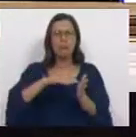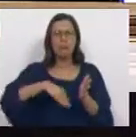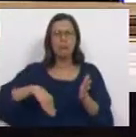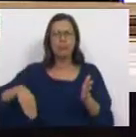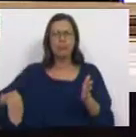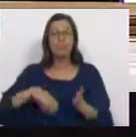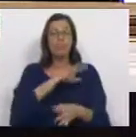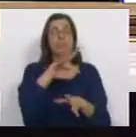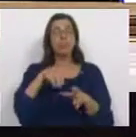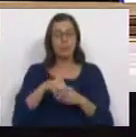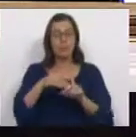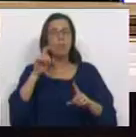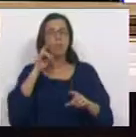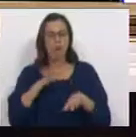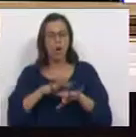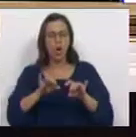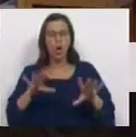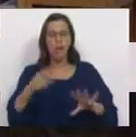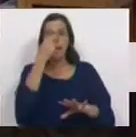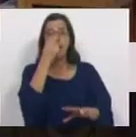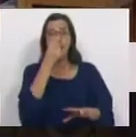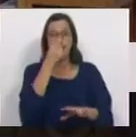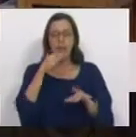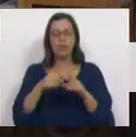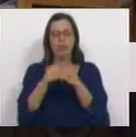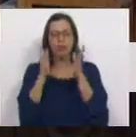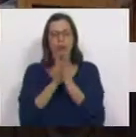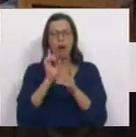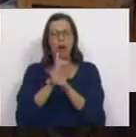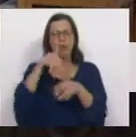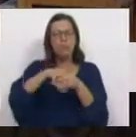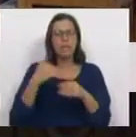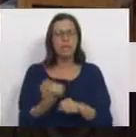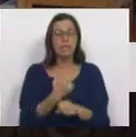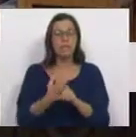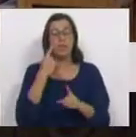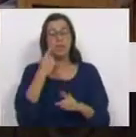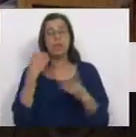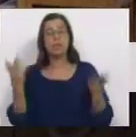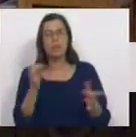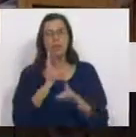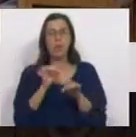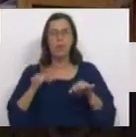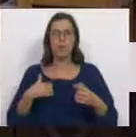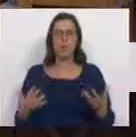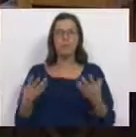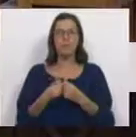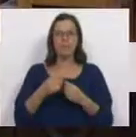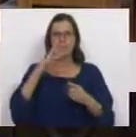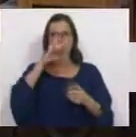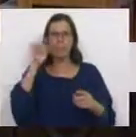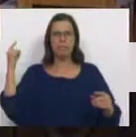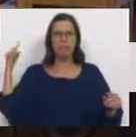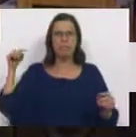petição, se envolveram na defesa do Hospital de Guimarães e de todos os seus serviços, e em especial aqueles que hoje estão aqui connosco e que vieram tão